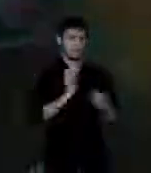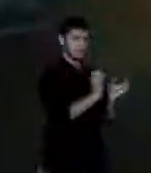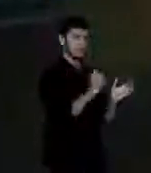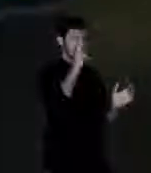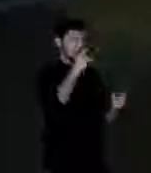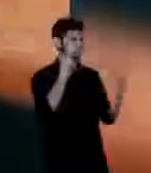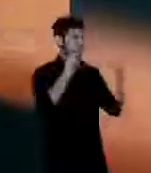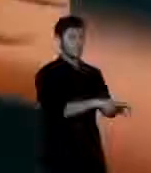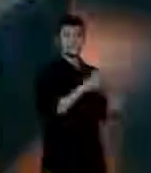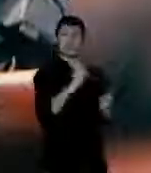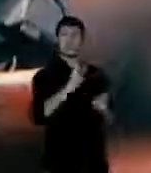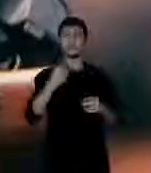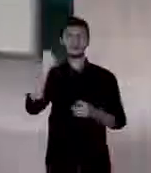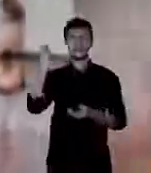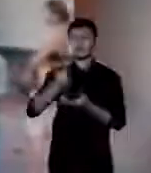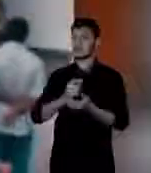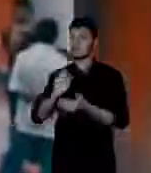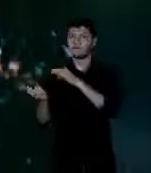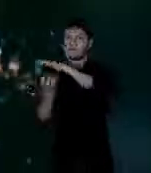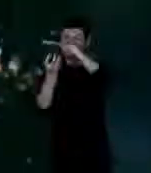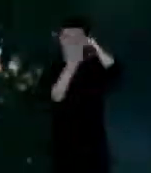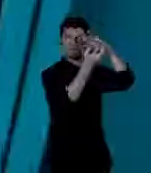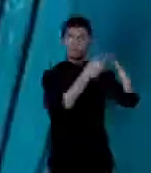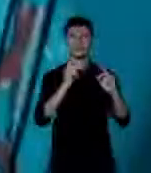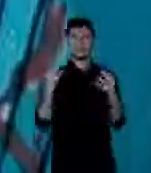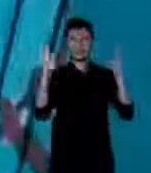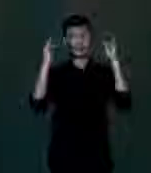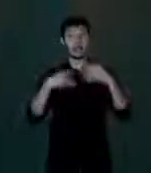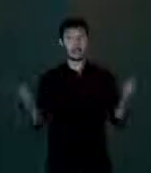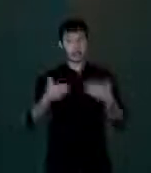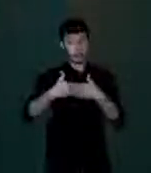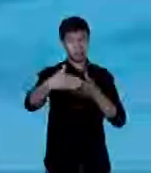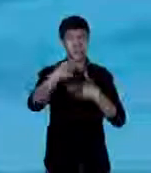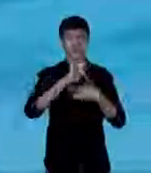coragem, fez o maior investimento em inteligência da história